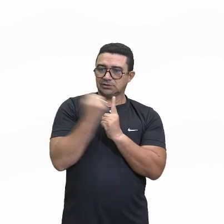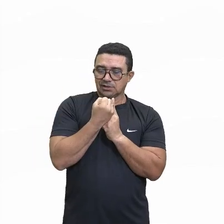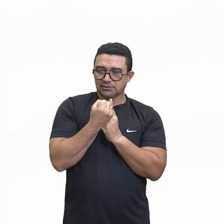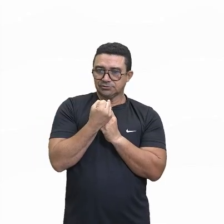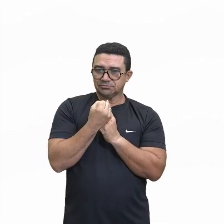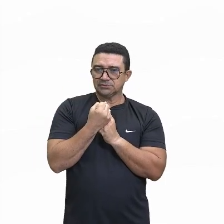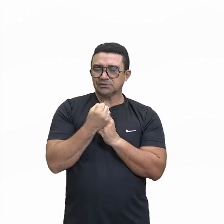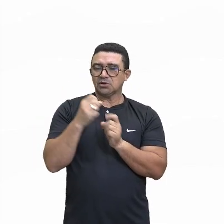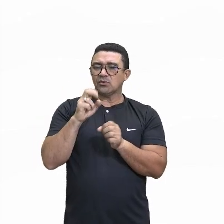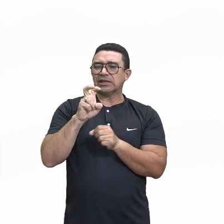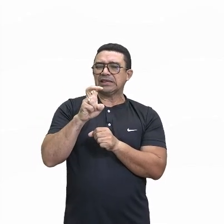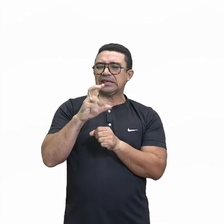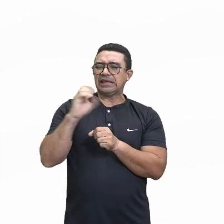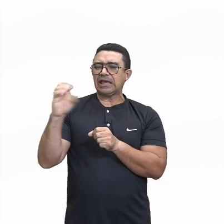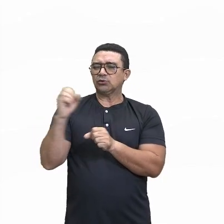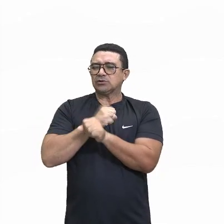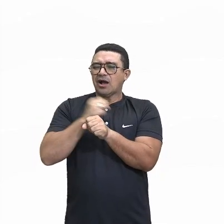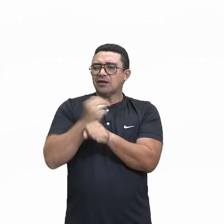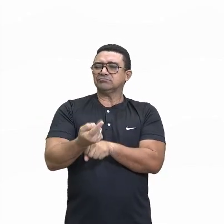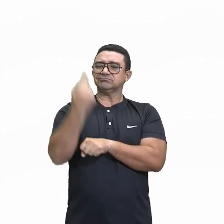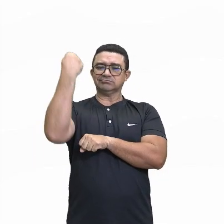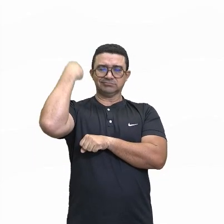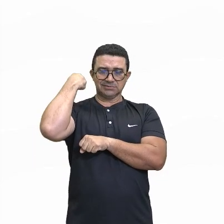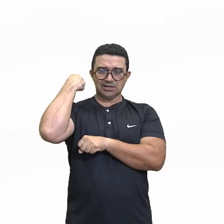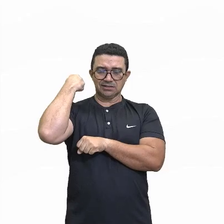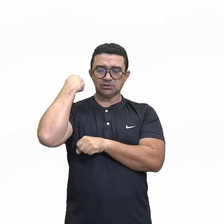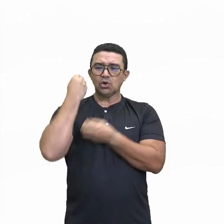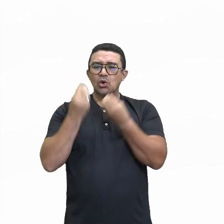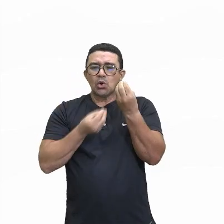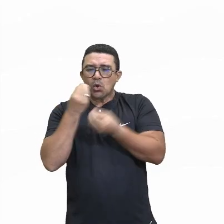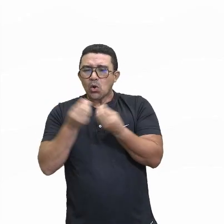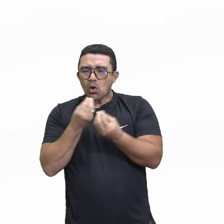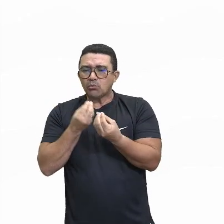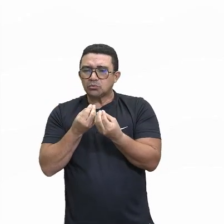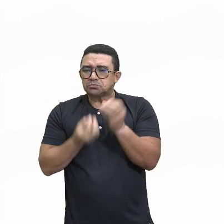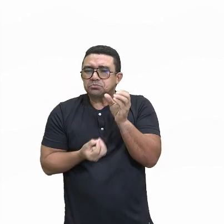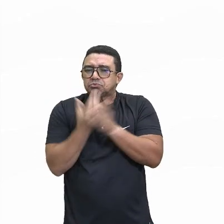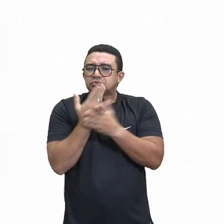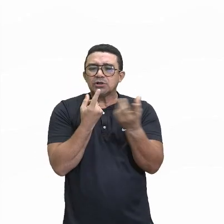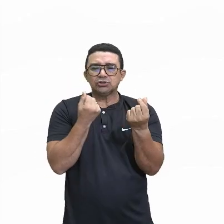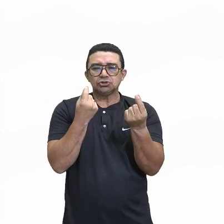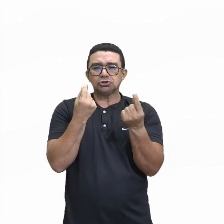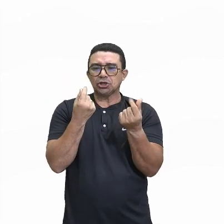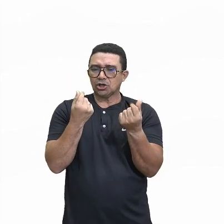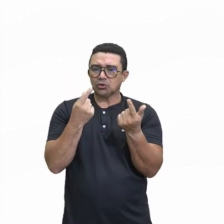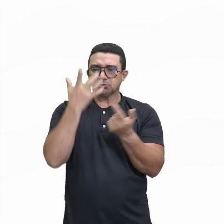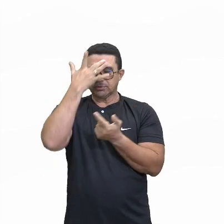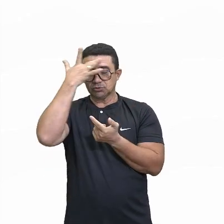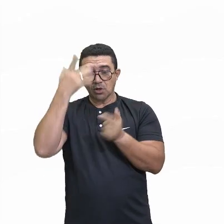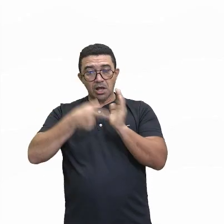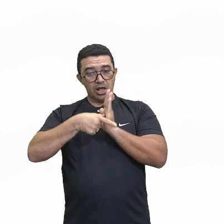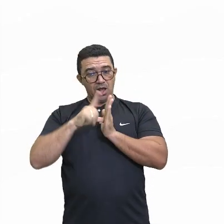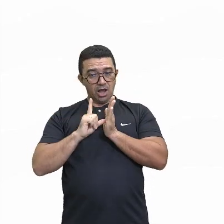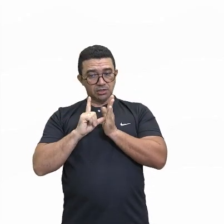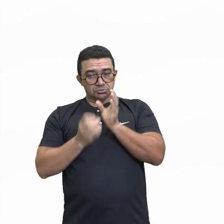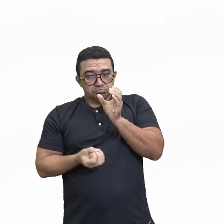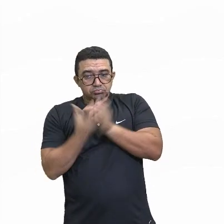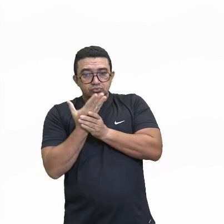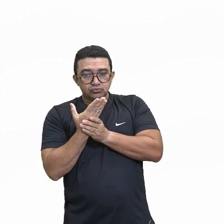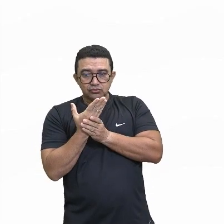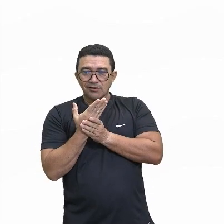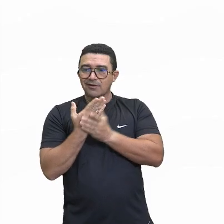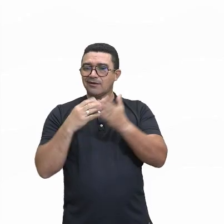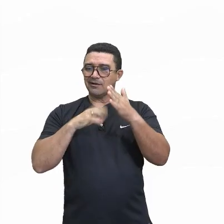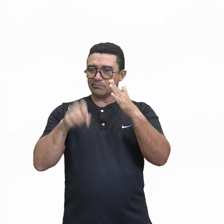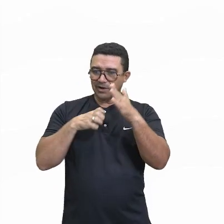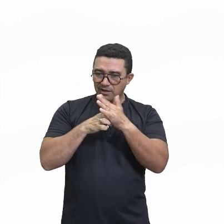há 500 anos atrás, né? Como era a produção de riquezas, antes mesmo das indústrias surgirem, como que não era,